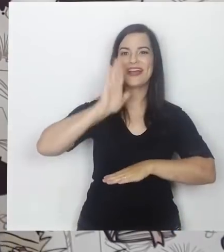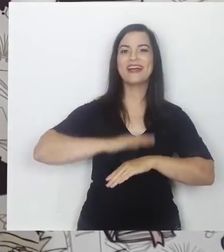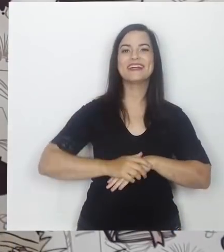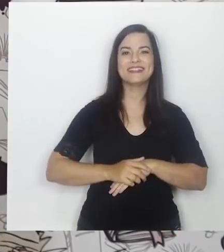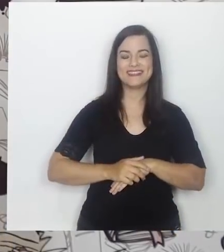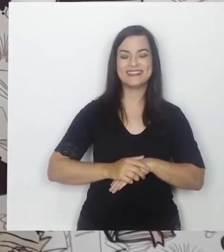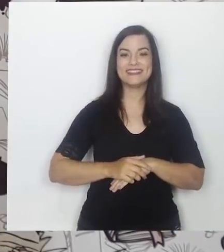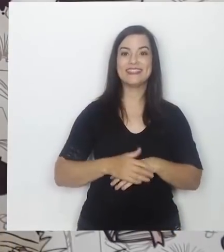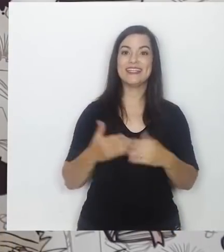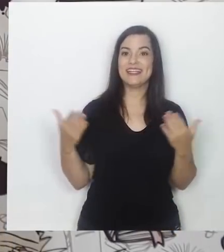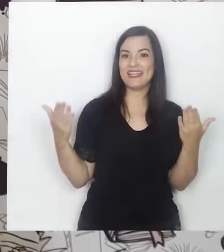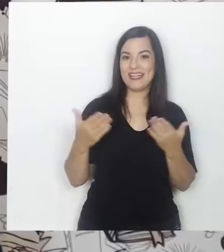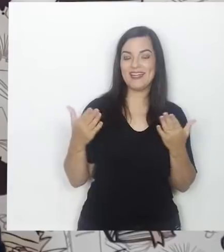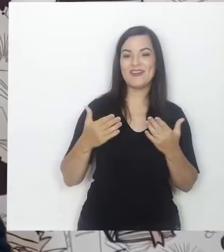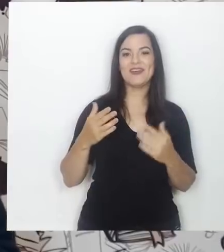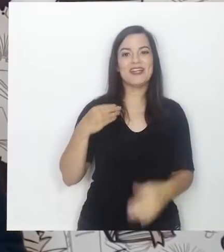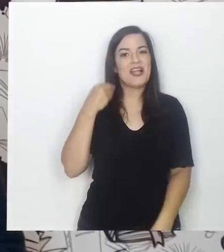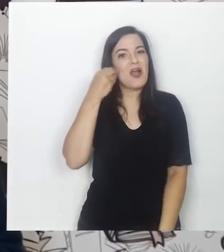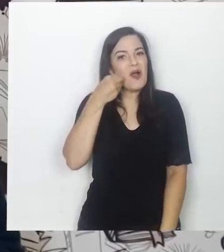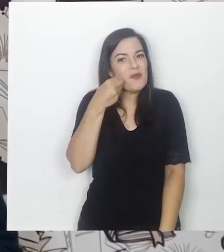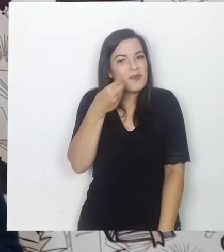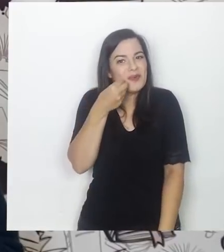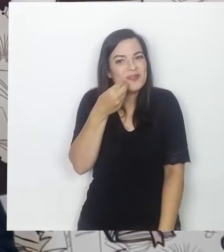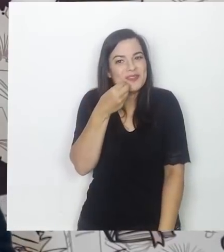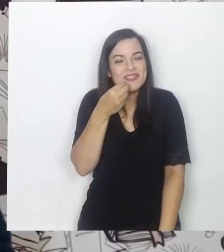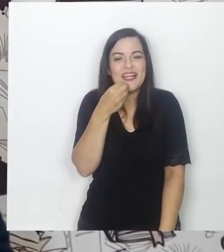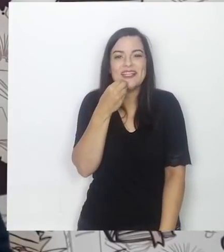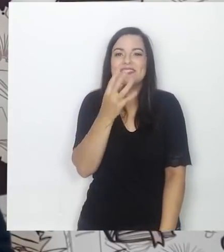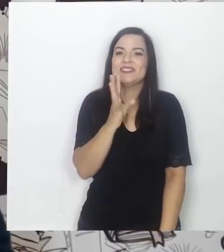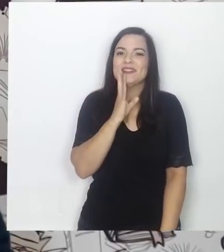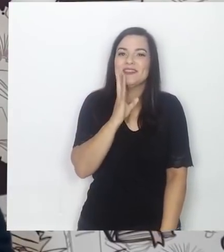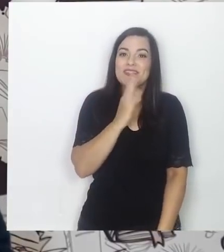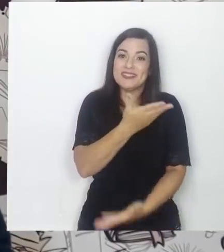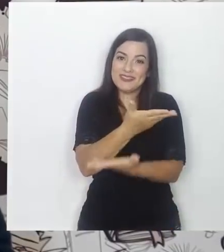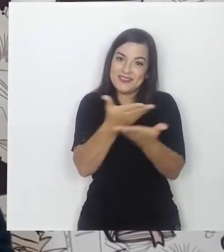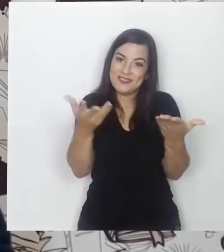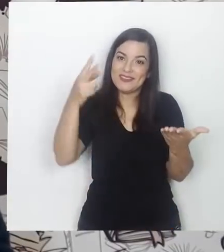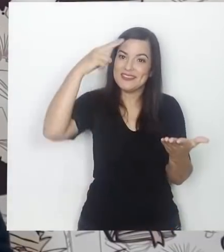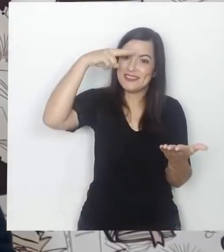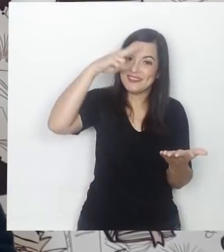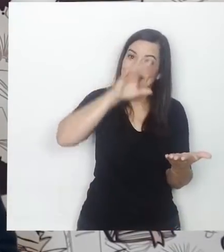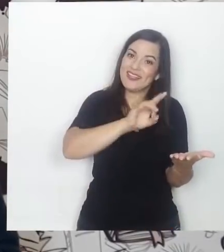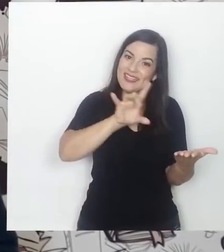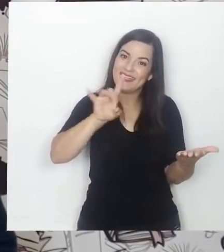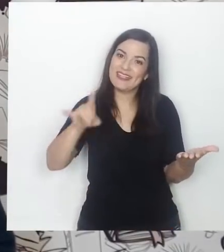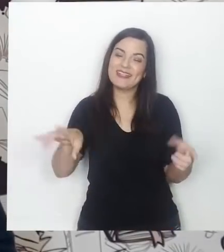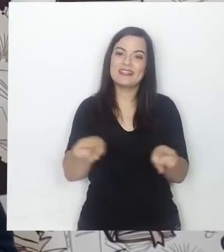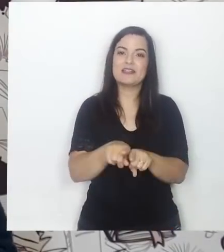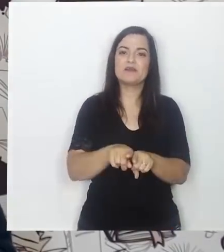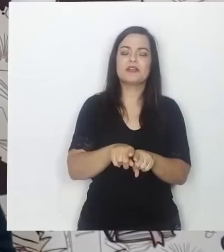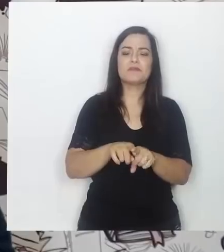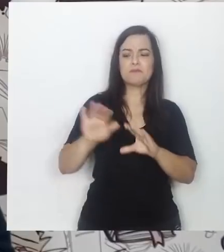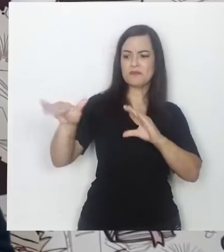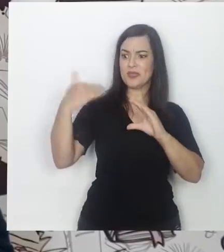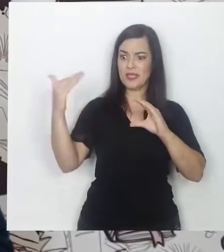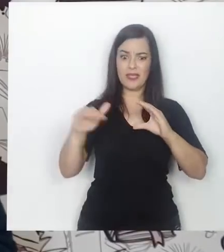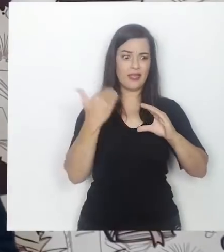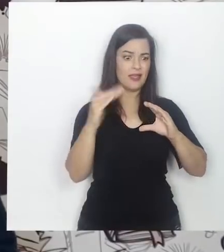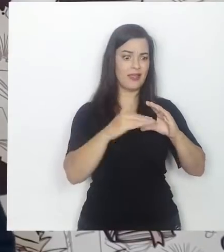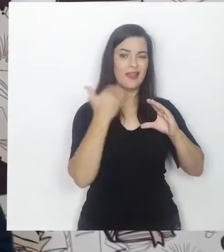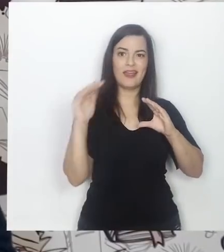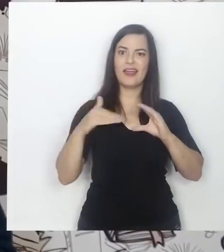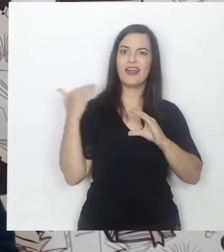a oportunidade de conhecer um pouquinho da história de vocês. Recebi muitas